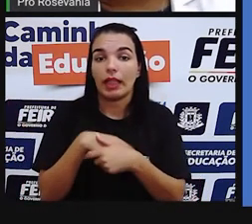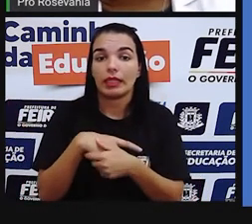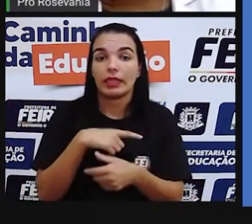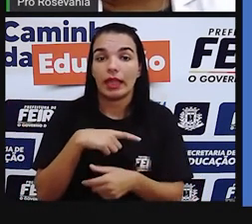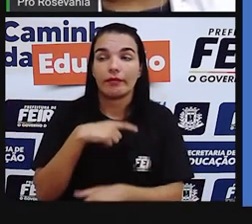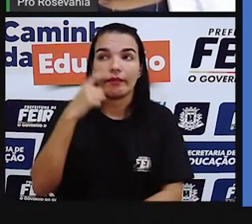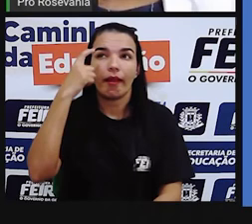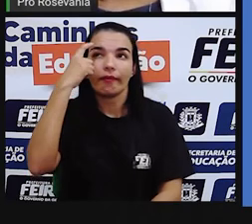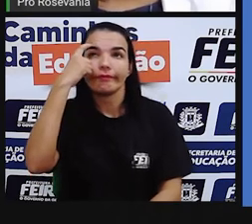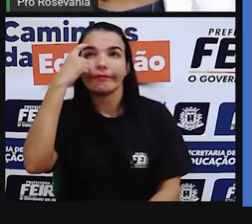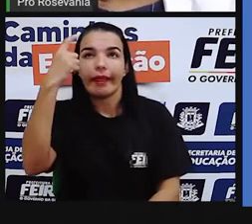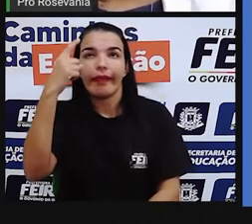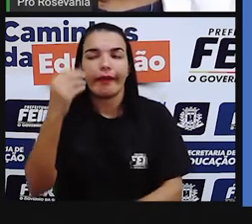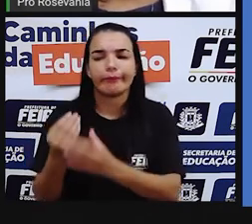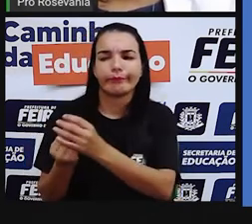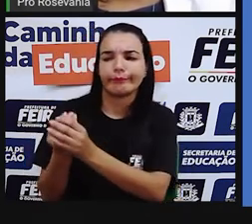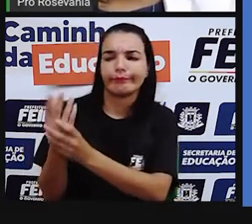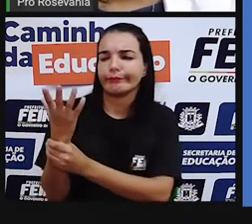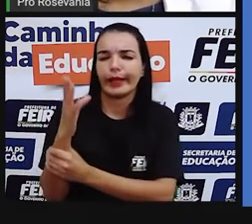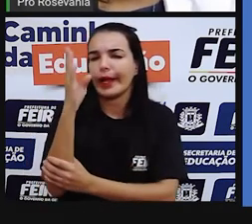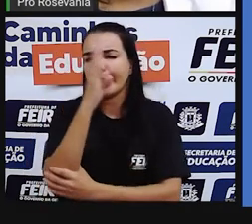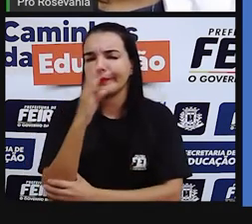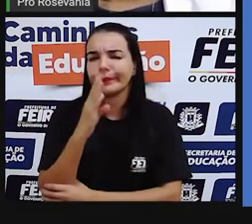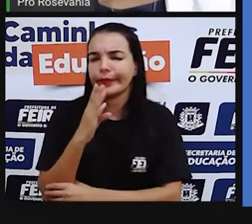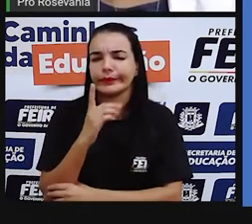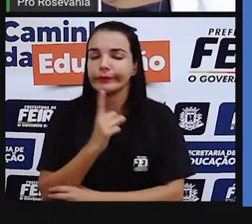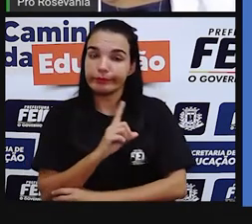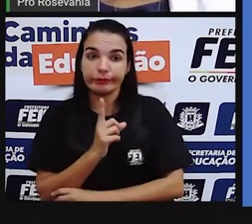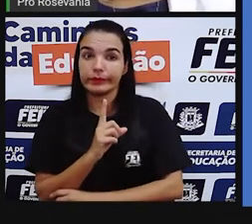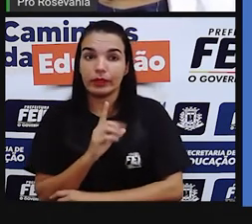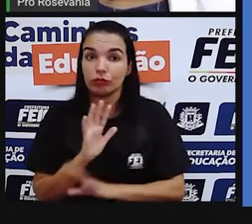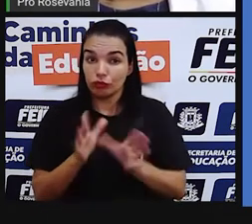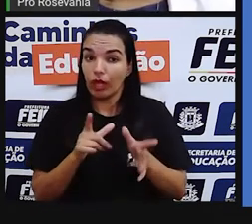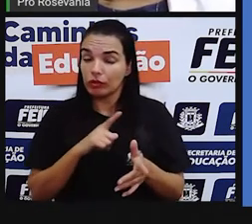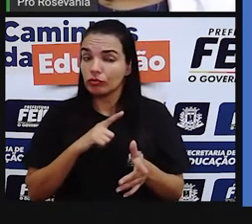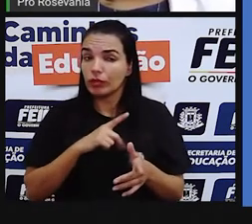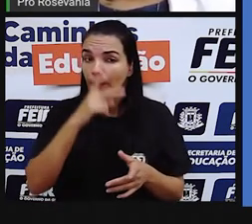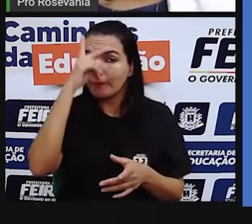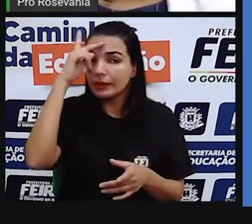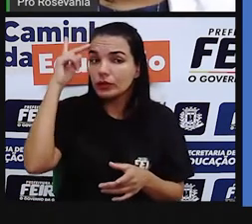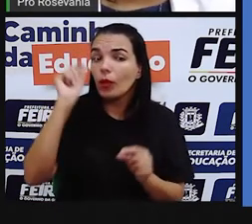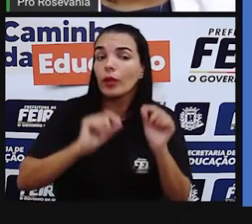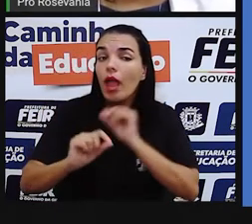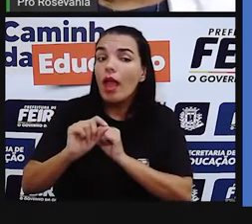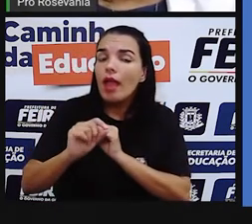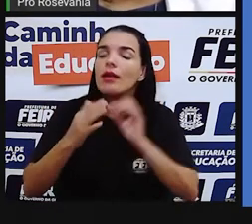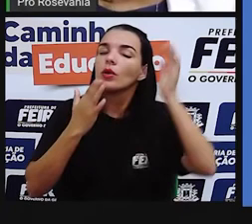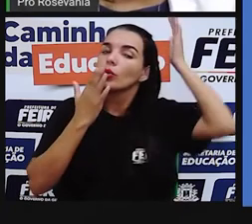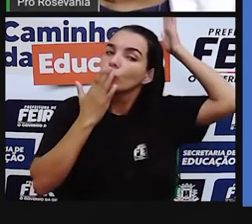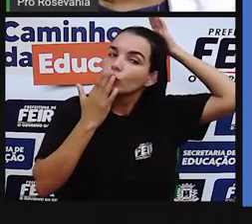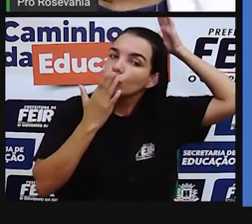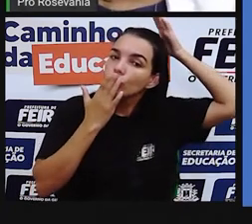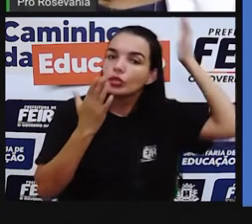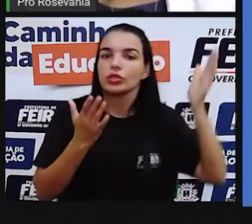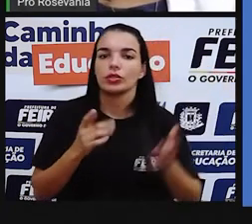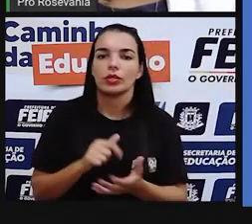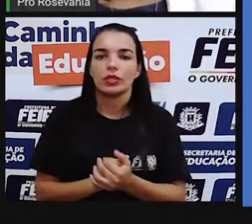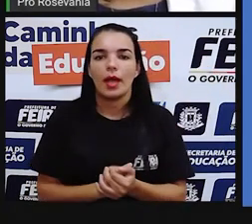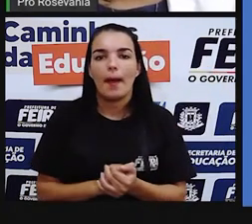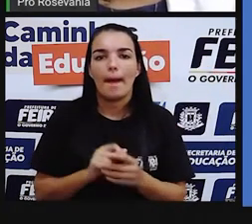terem descoberto, né, as zonas as terras brasileiras, e aí eles trouxeram, chegaram aqui, construíram,